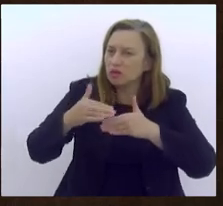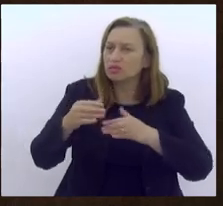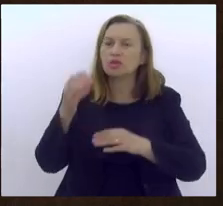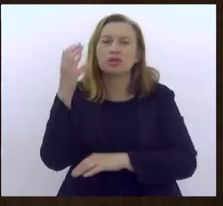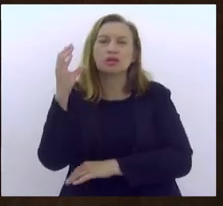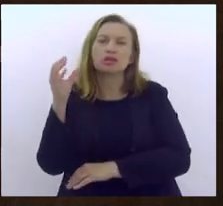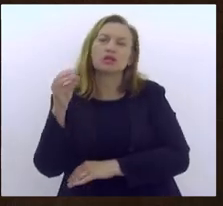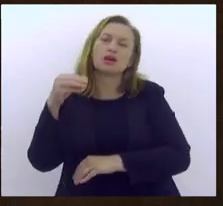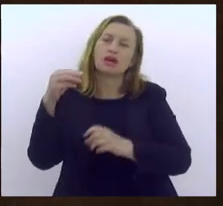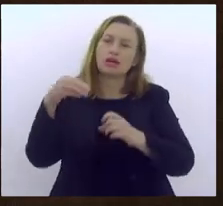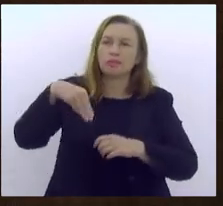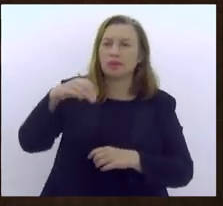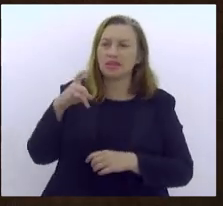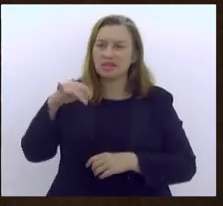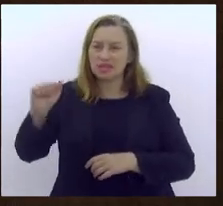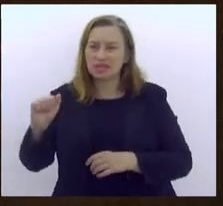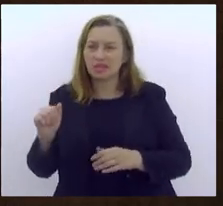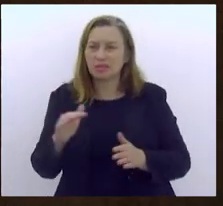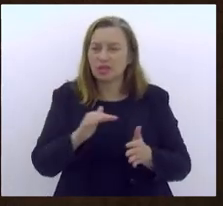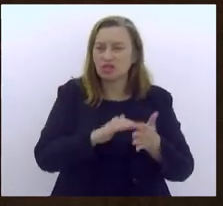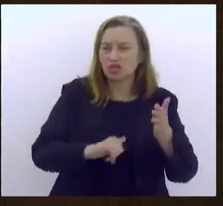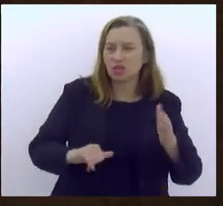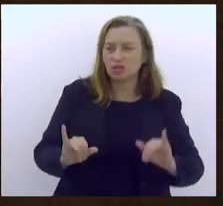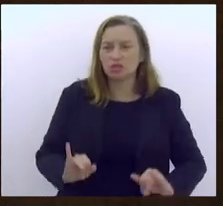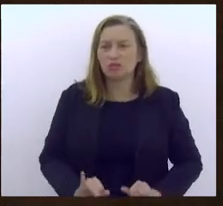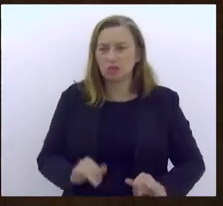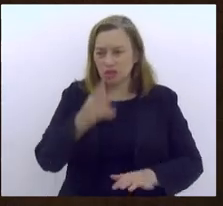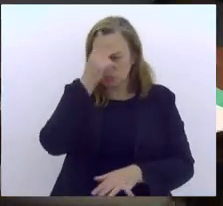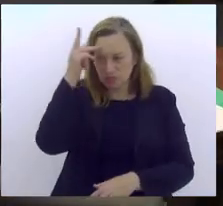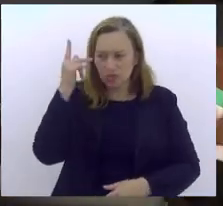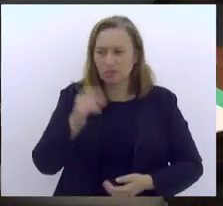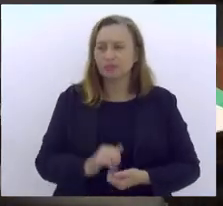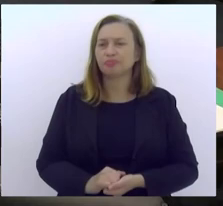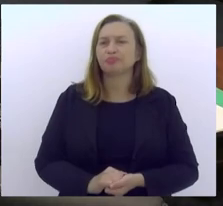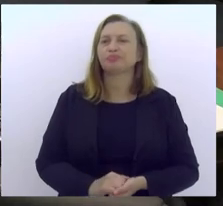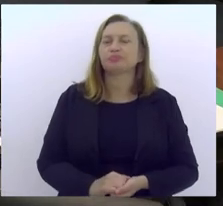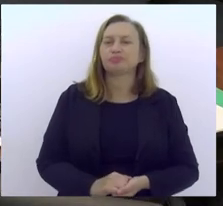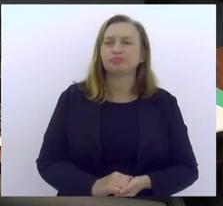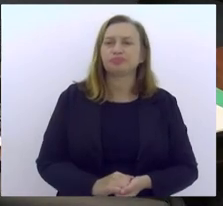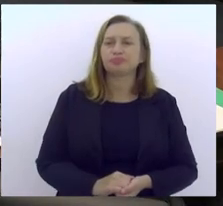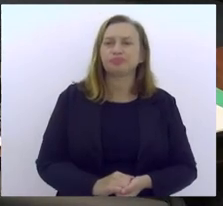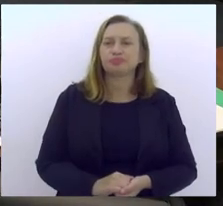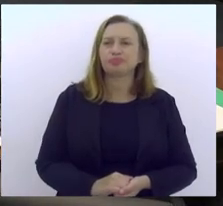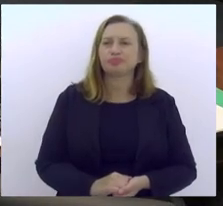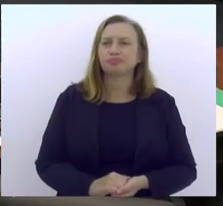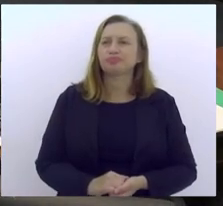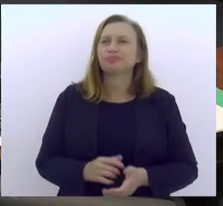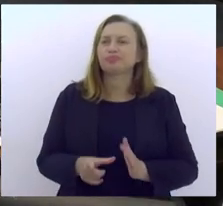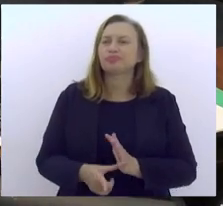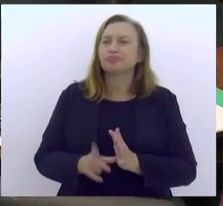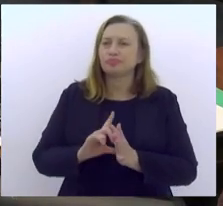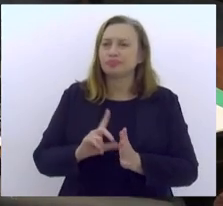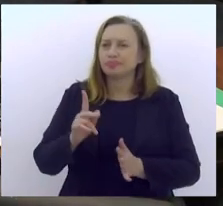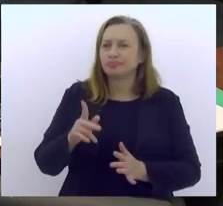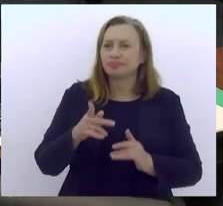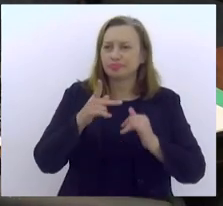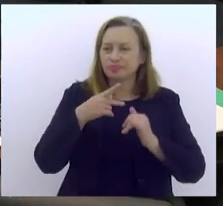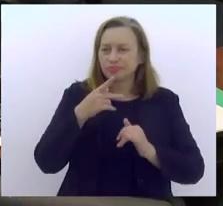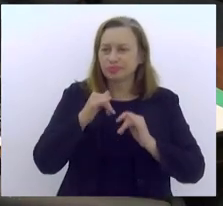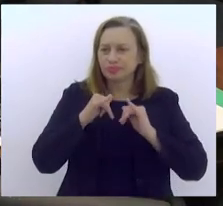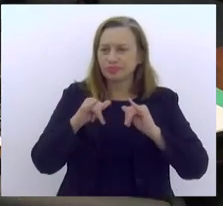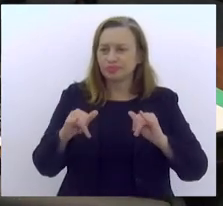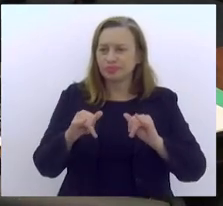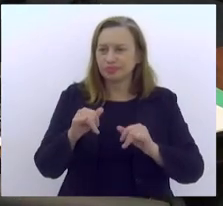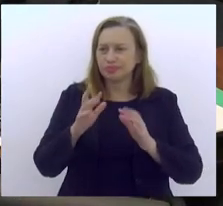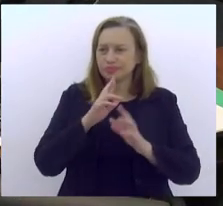medicina para tirar o sofrimento das pessoas. Obrigado. Senhor presidente, só para fazer um esclarecimento antes de Vossa Excelência proclamar o resultado,